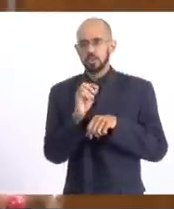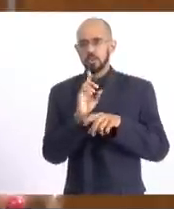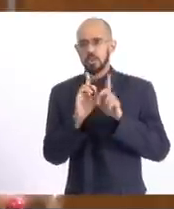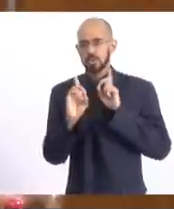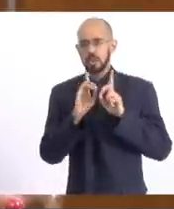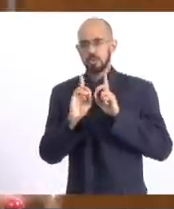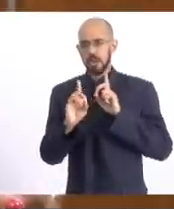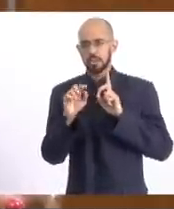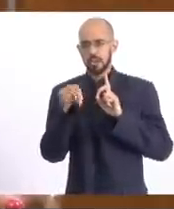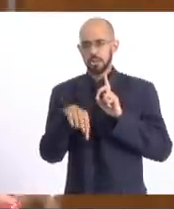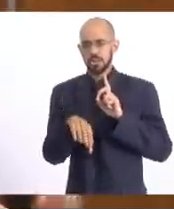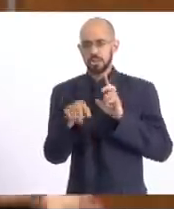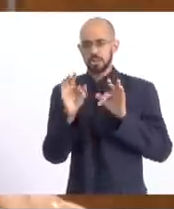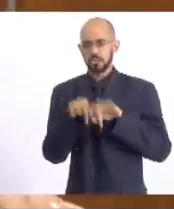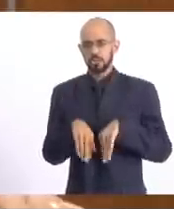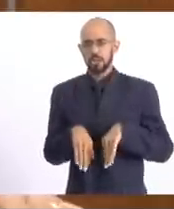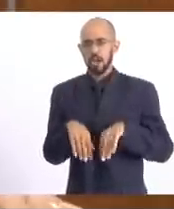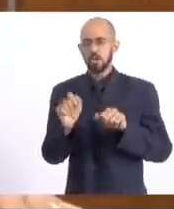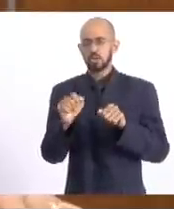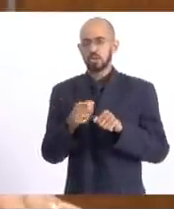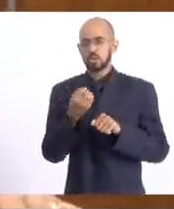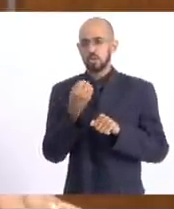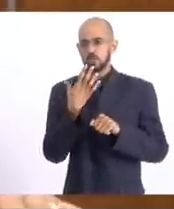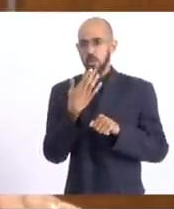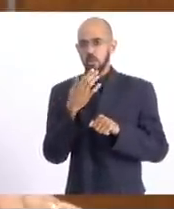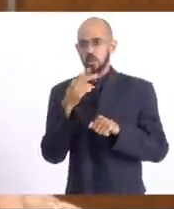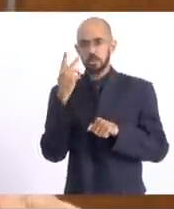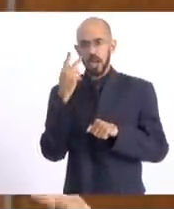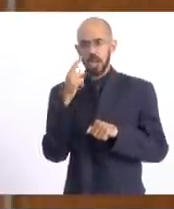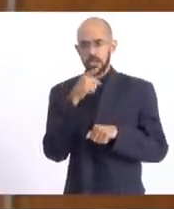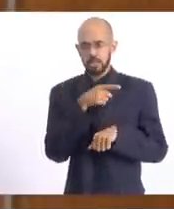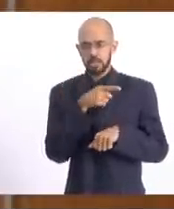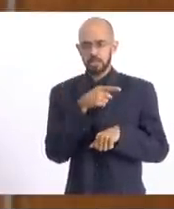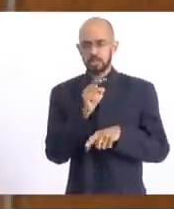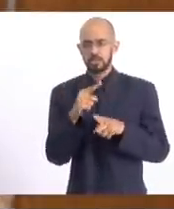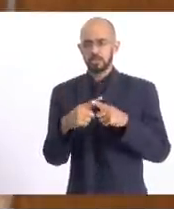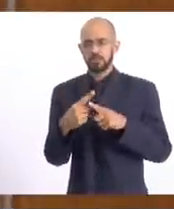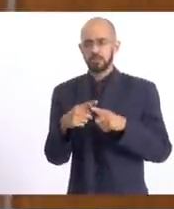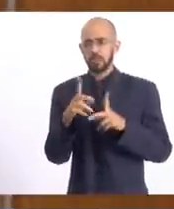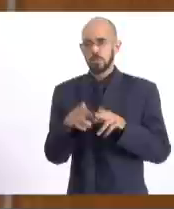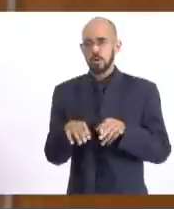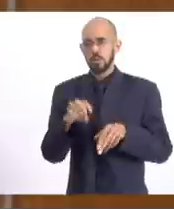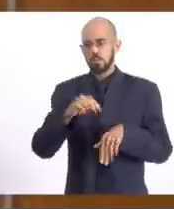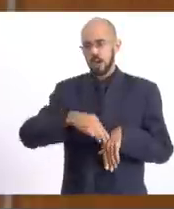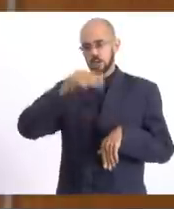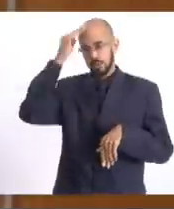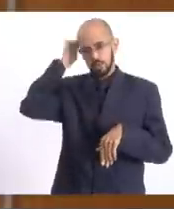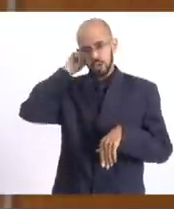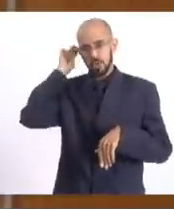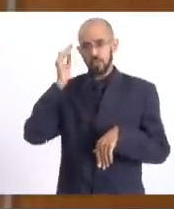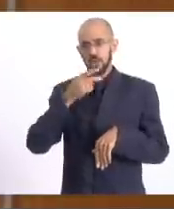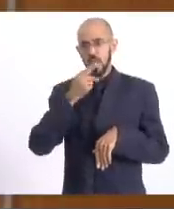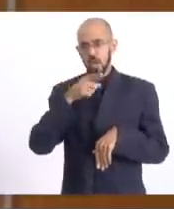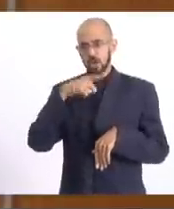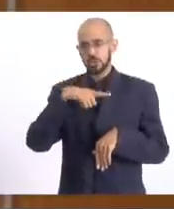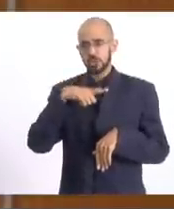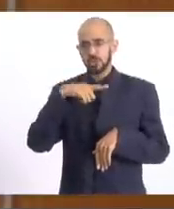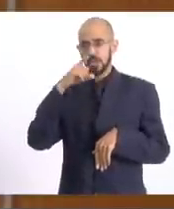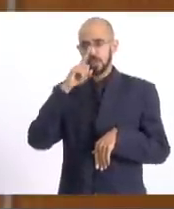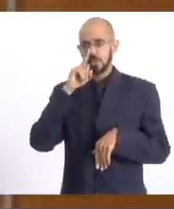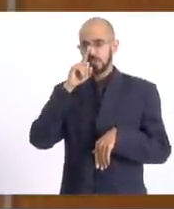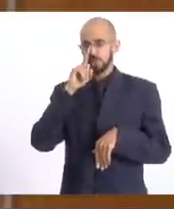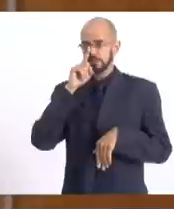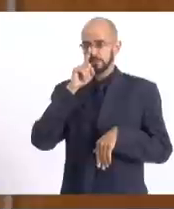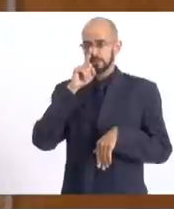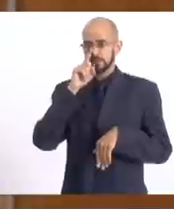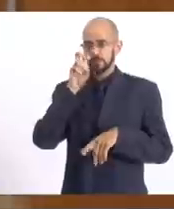final seja um benéfico para eles. Porque, assim como o deputado Márcio Pacheco falou, corremos um sério risco de, daqui